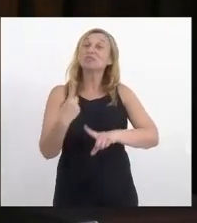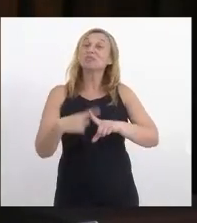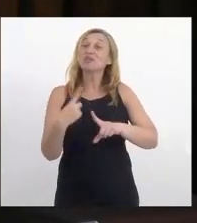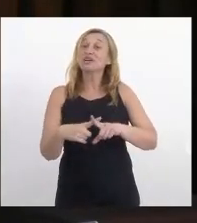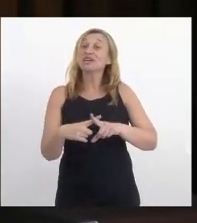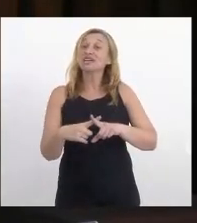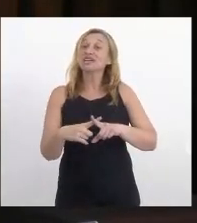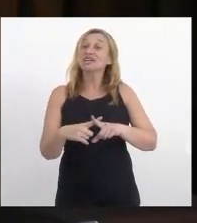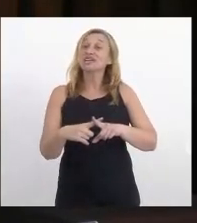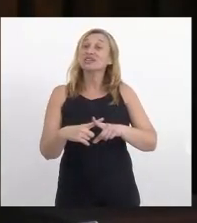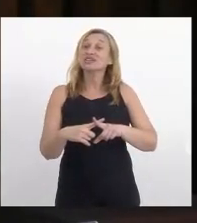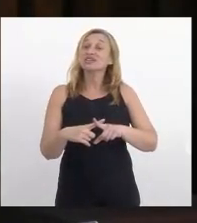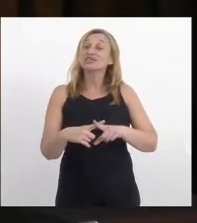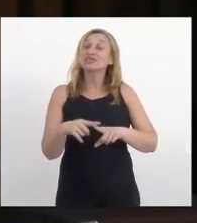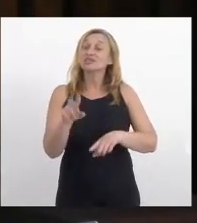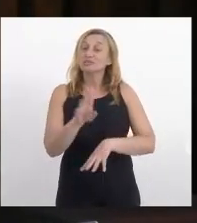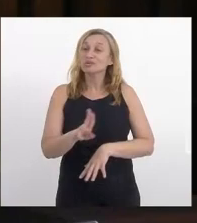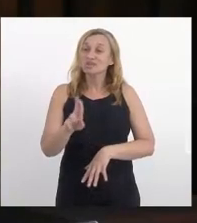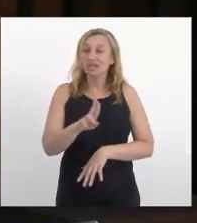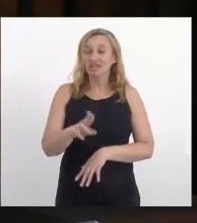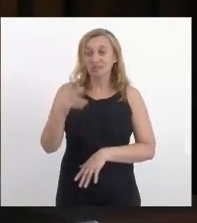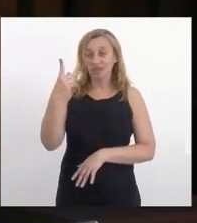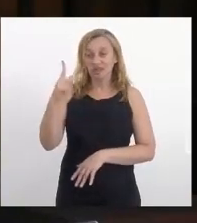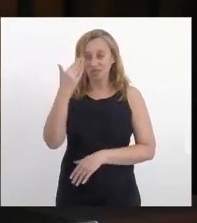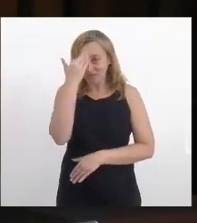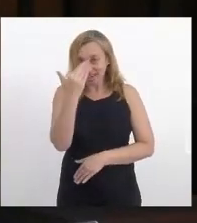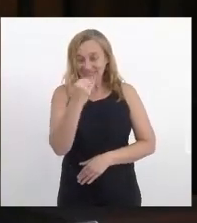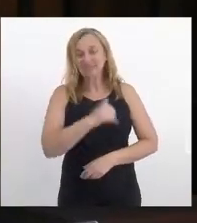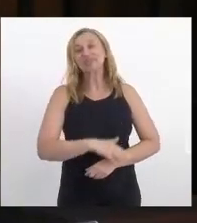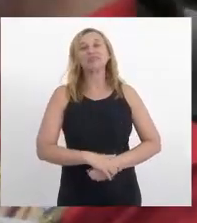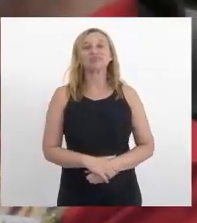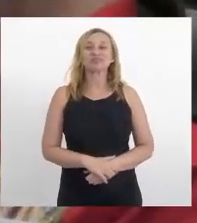somos expressão dele. Muito obrigado.